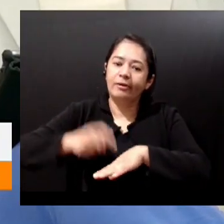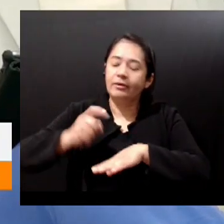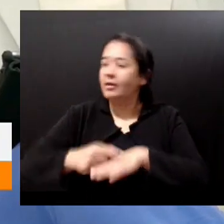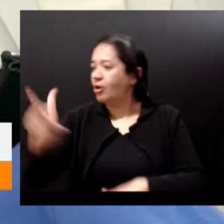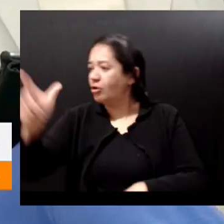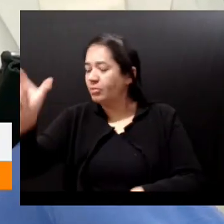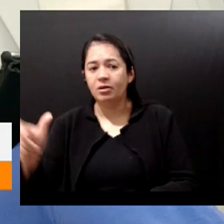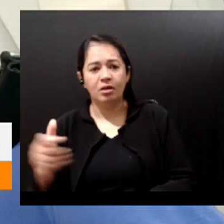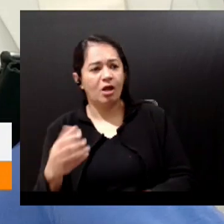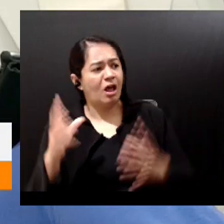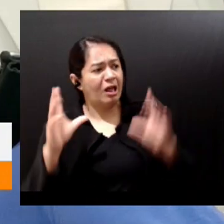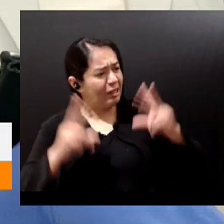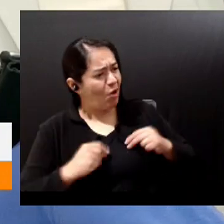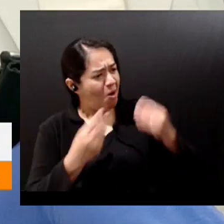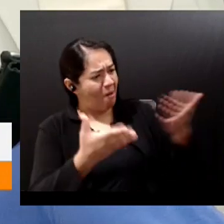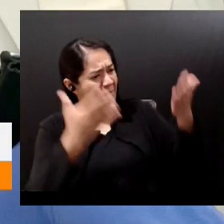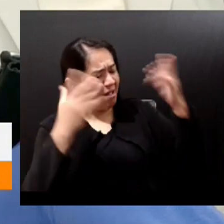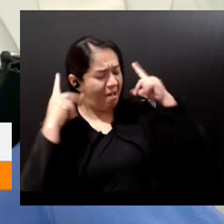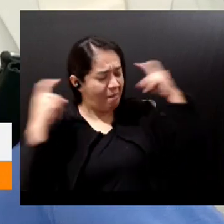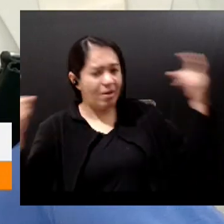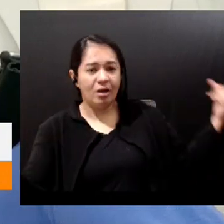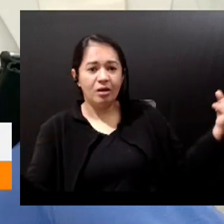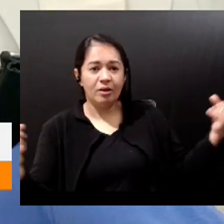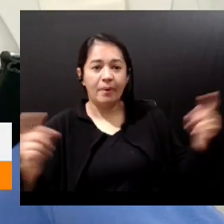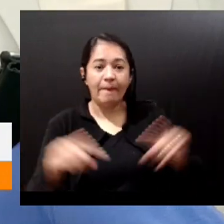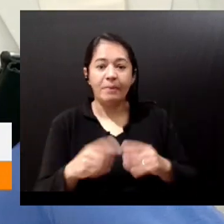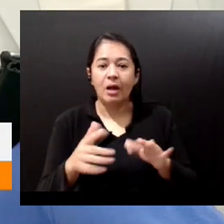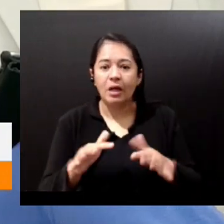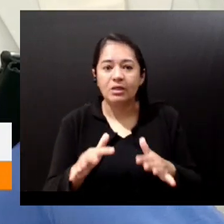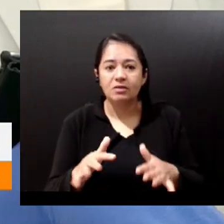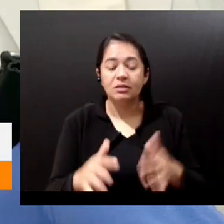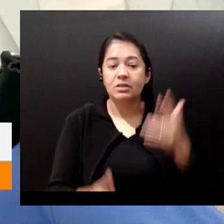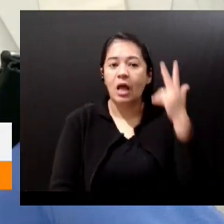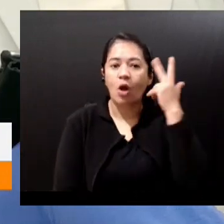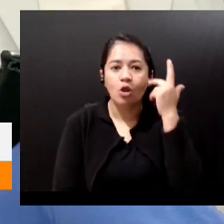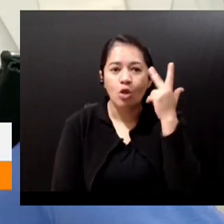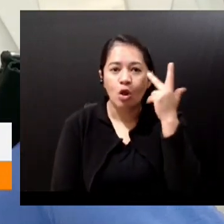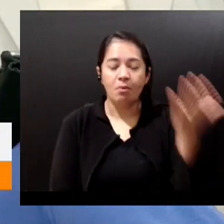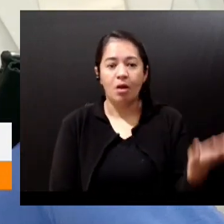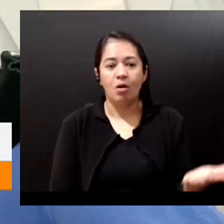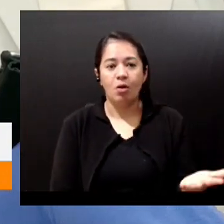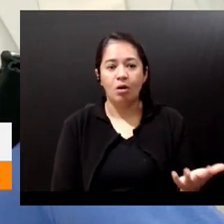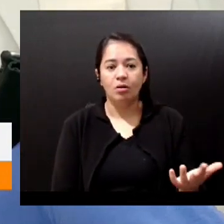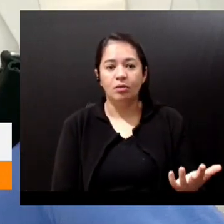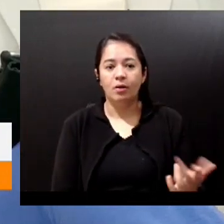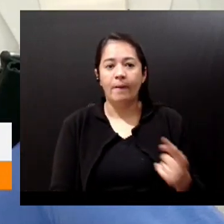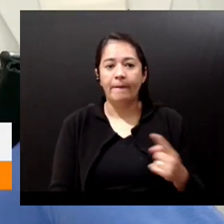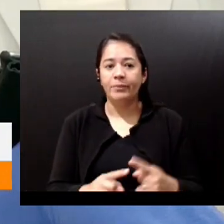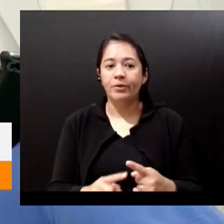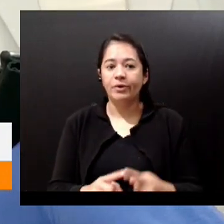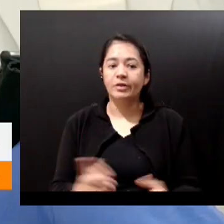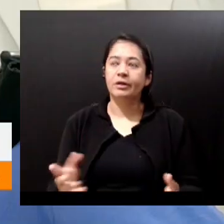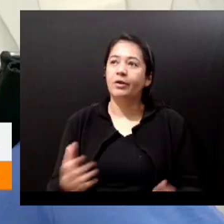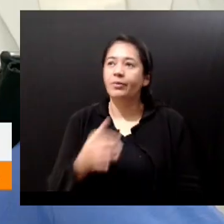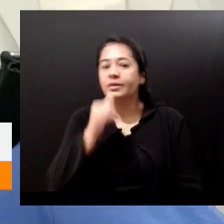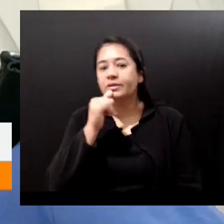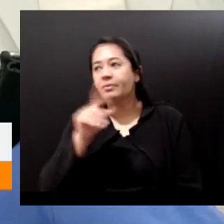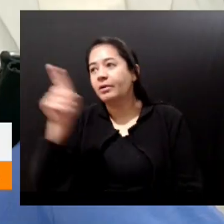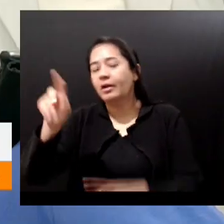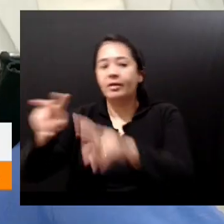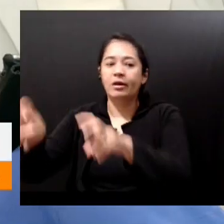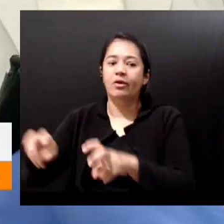muito barulho. Incomoda. E às vezes é algo normal, são ruídos que no campo seria o barulho do passarinho. Vamos combinar, gente, você tá em